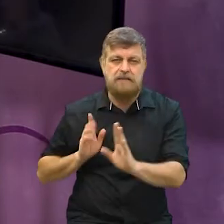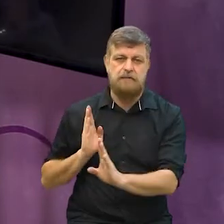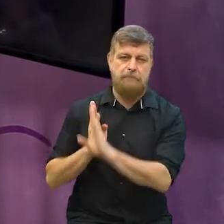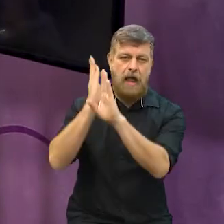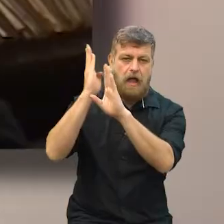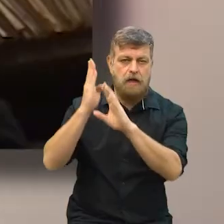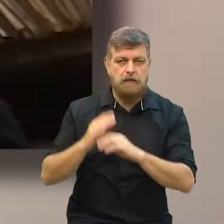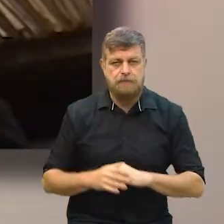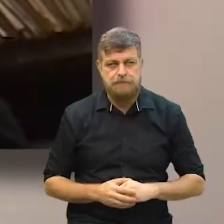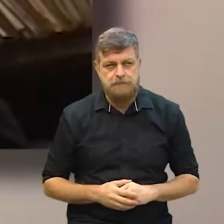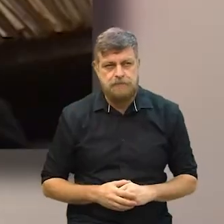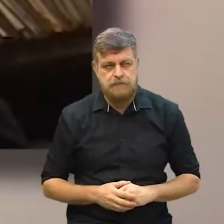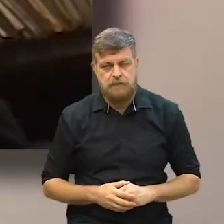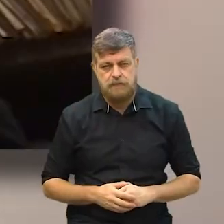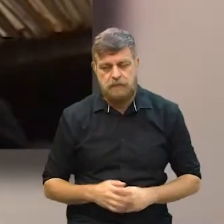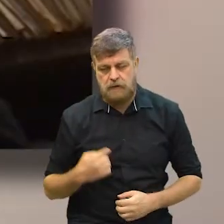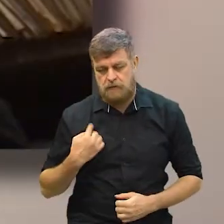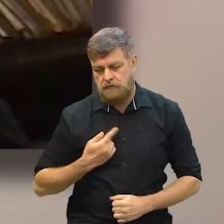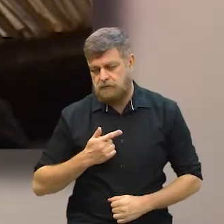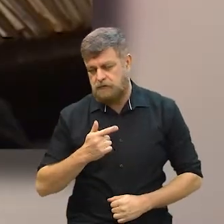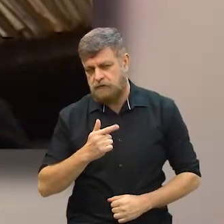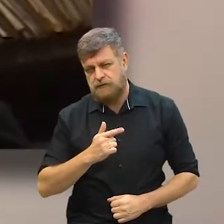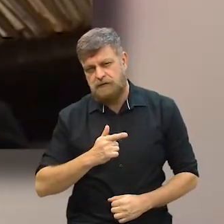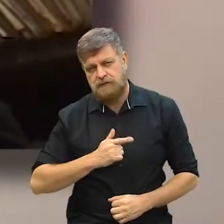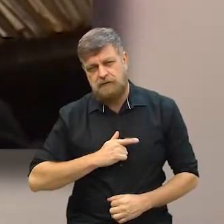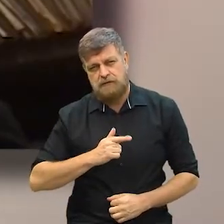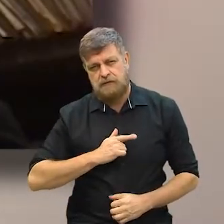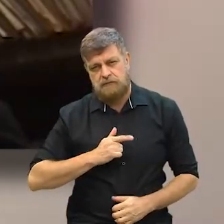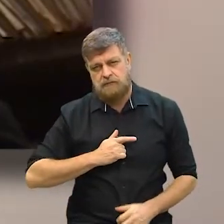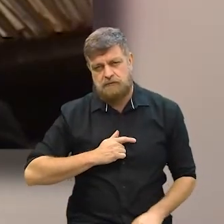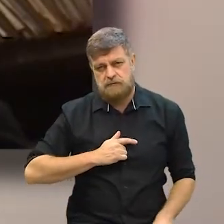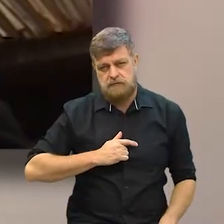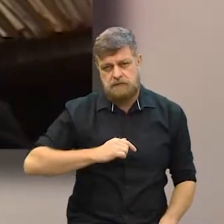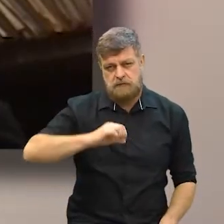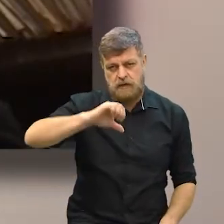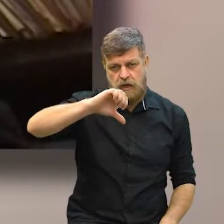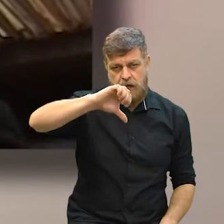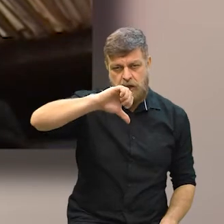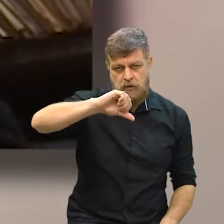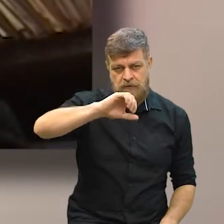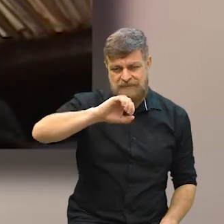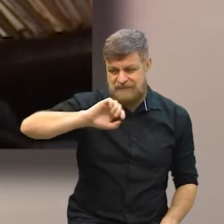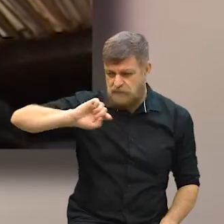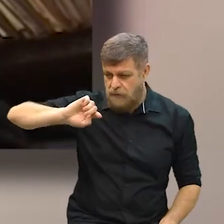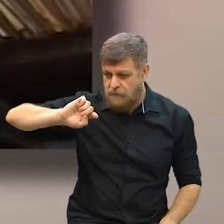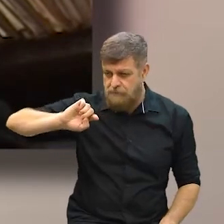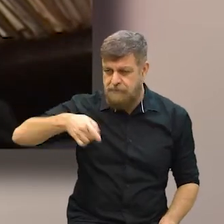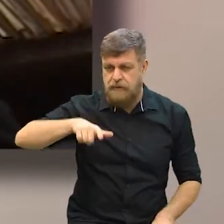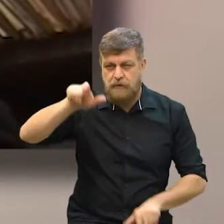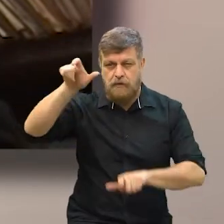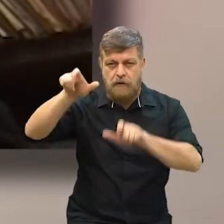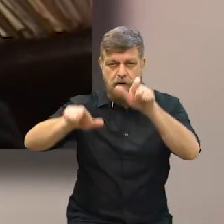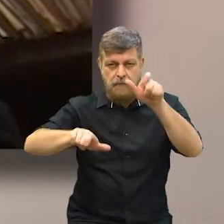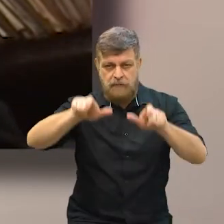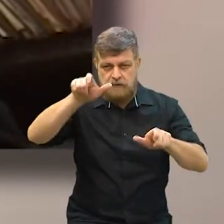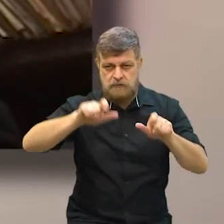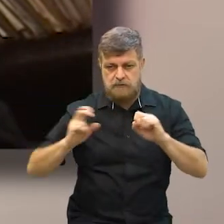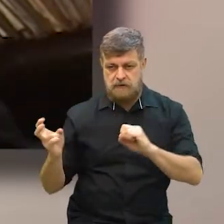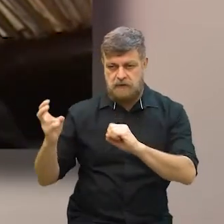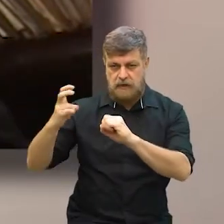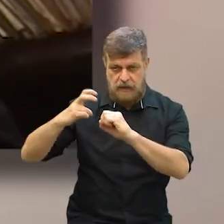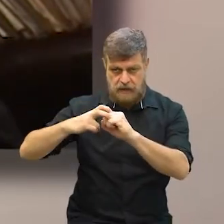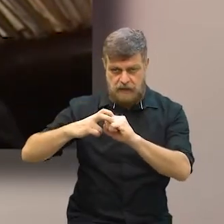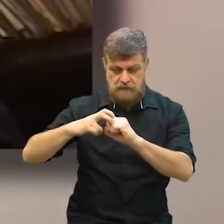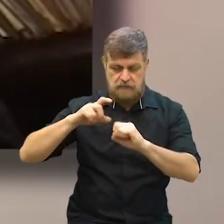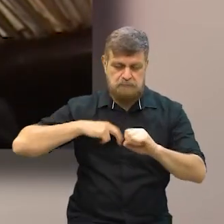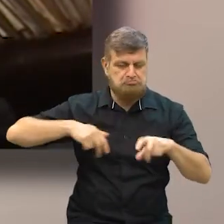precoce? Nós temos em torno de 900 mil pessoas convivendo com infecção